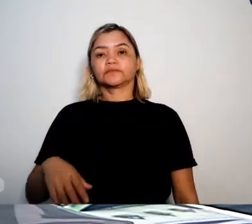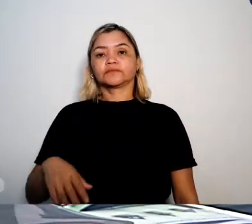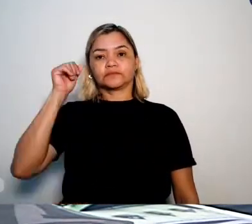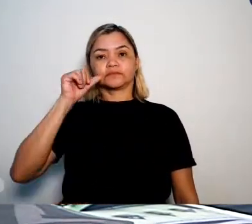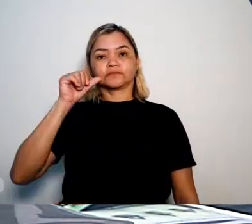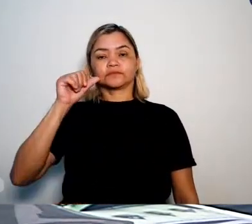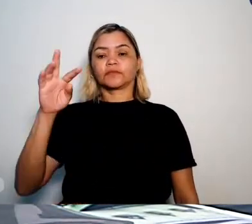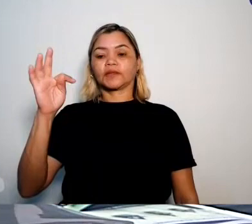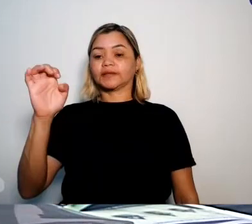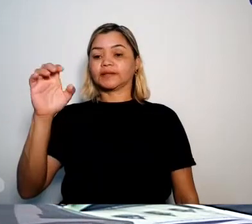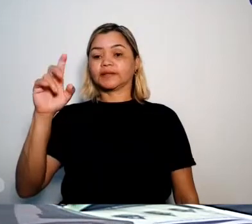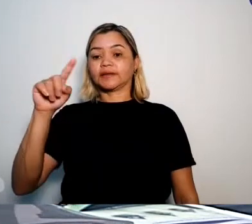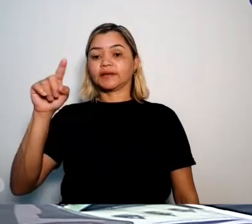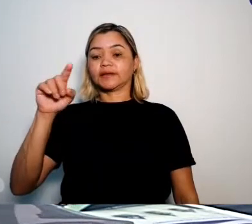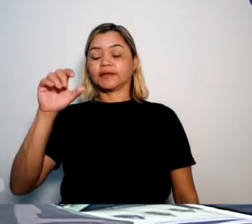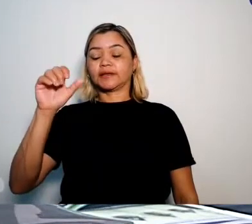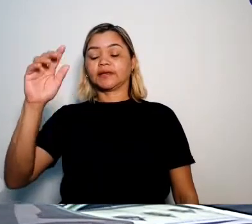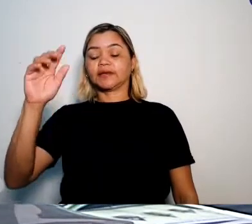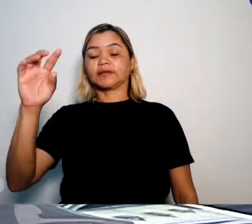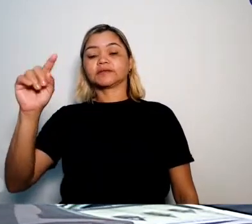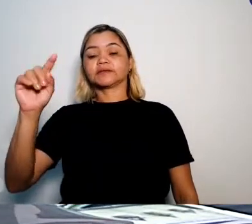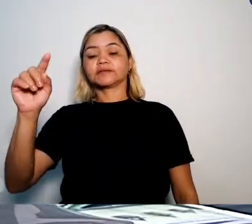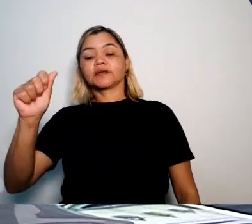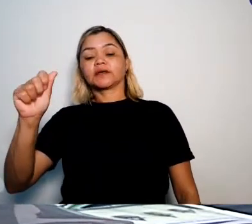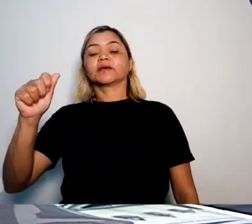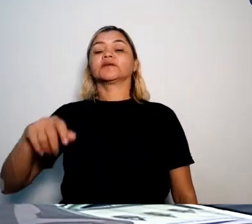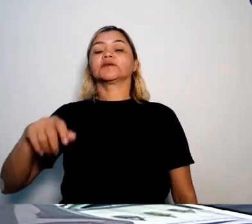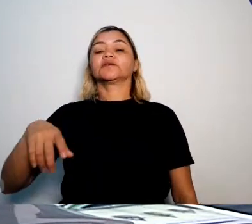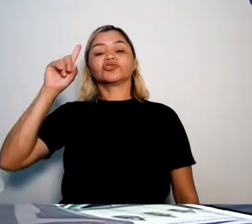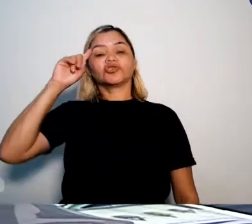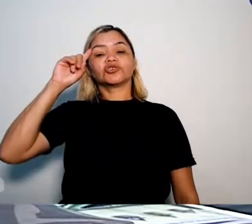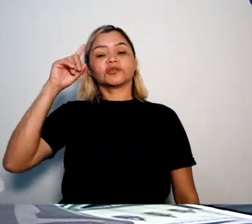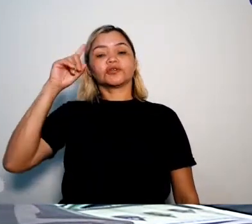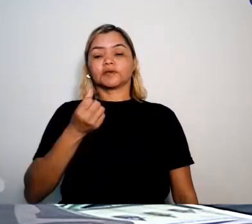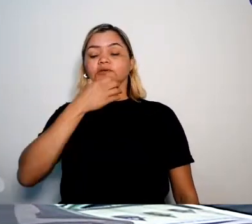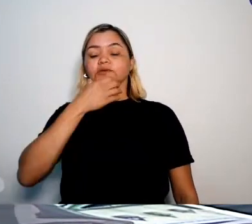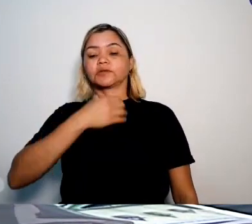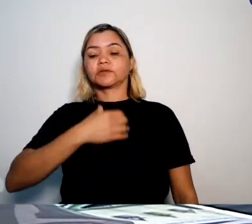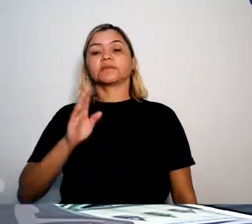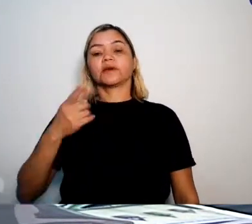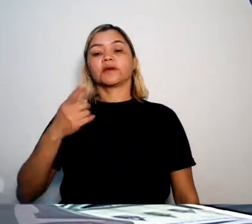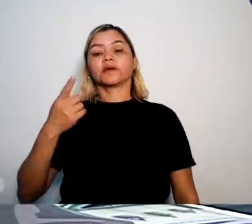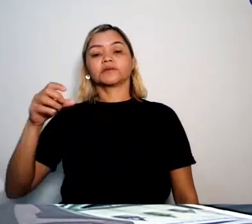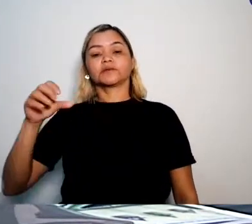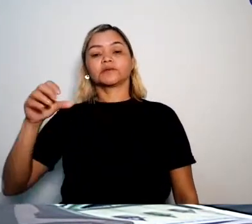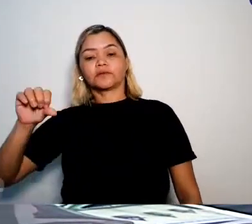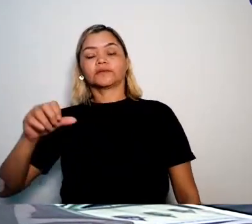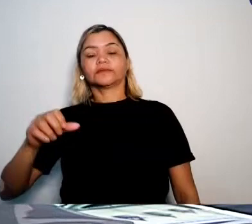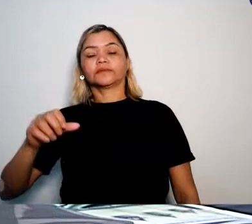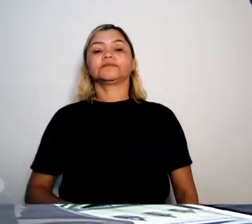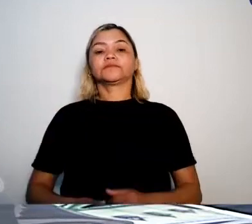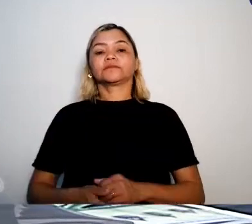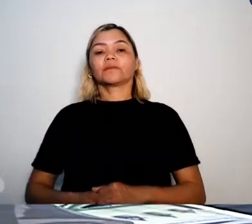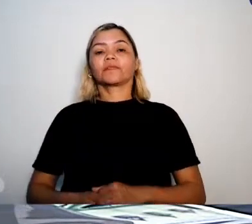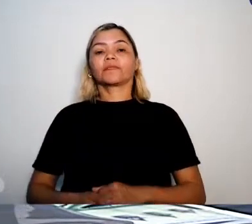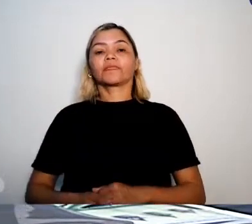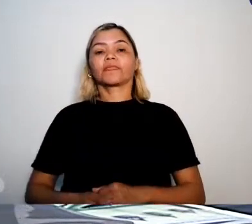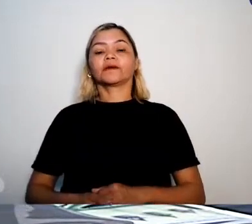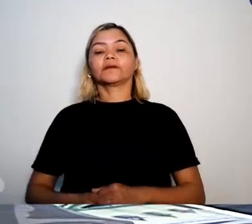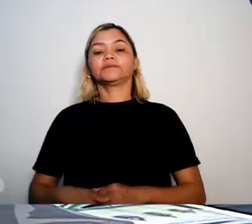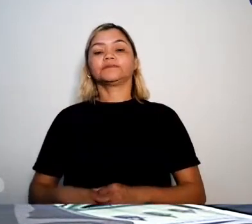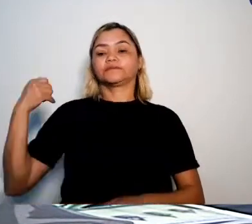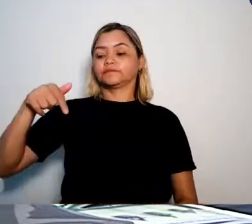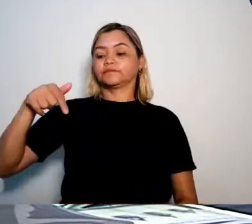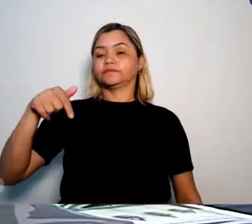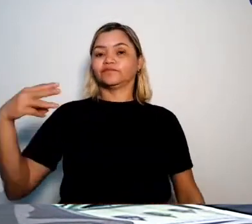Oliveira, ocorrido em 6 de dezembro de 2019, aos 73 anos de